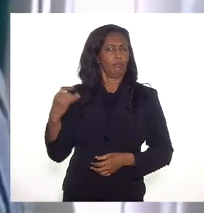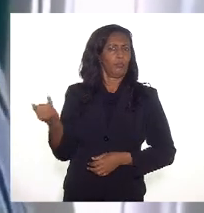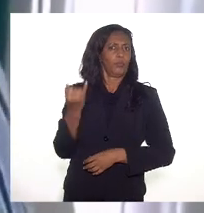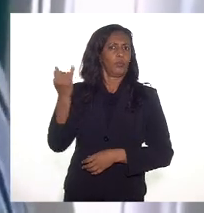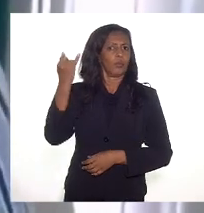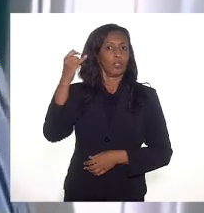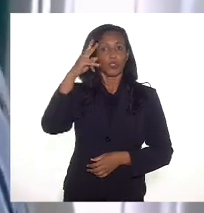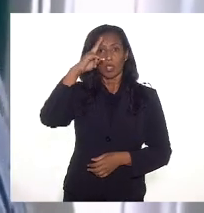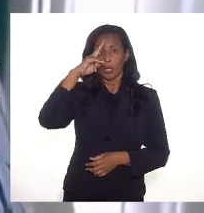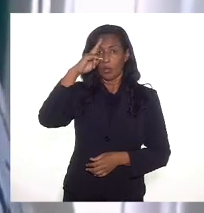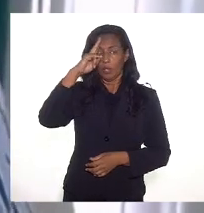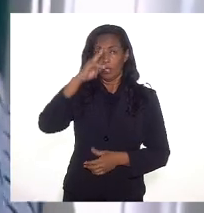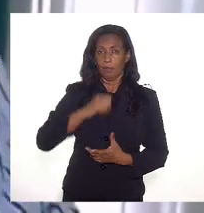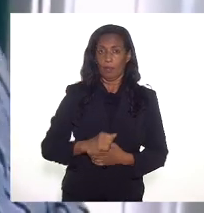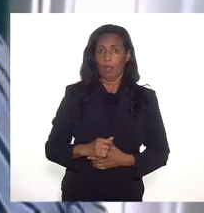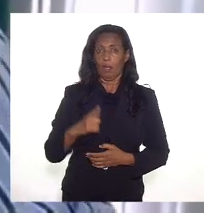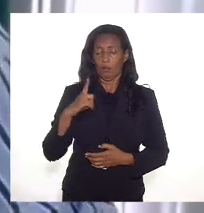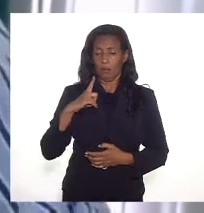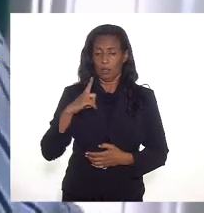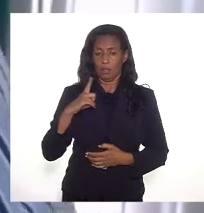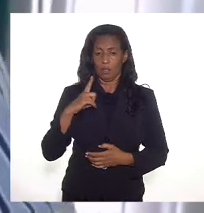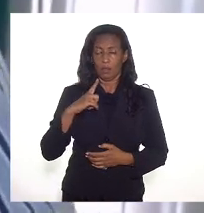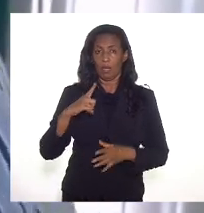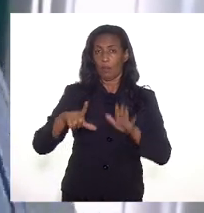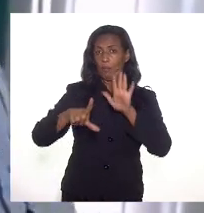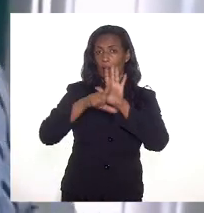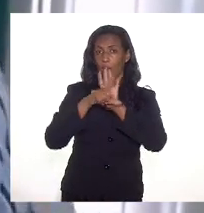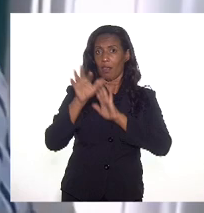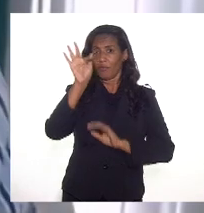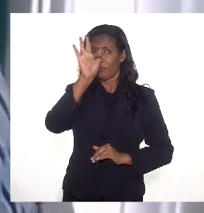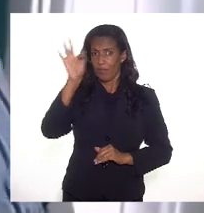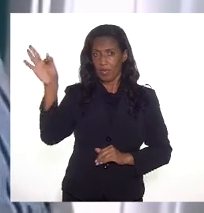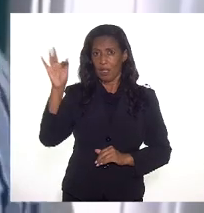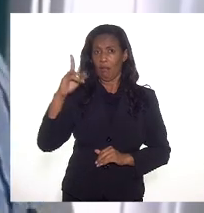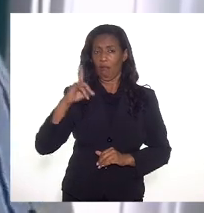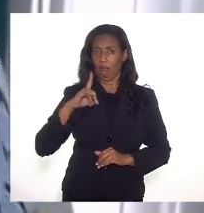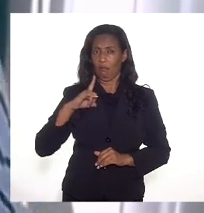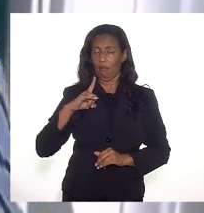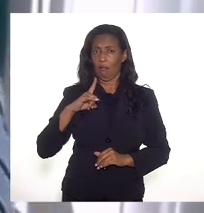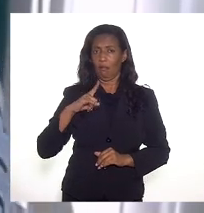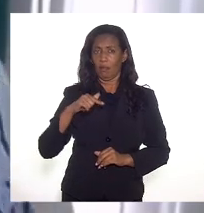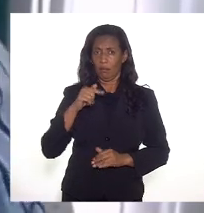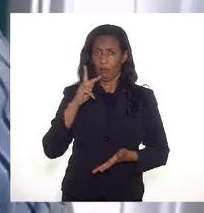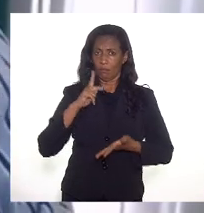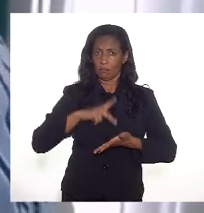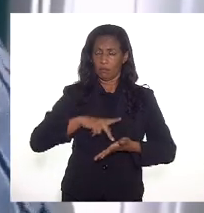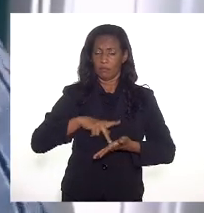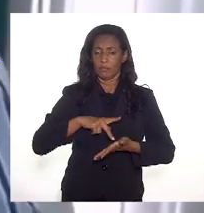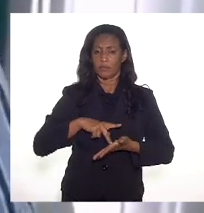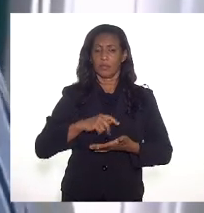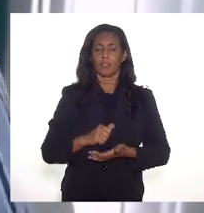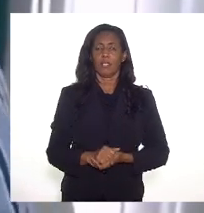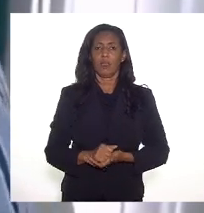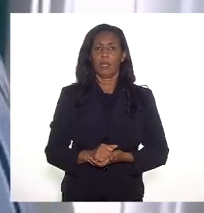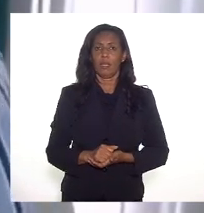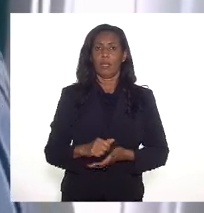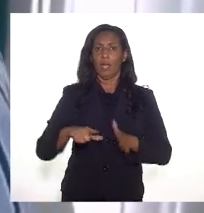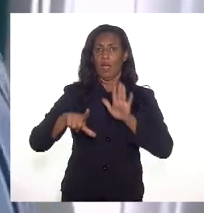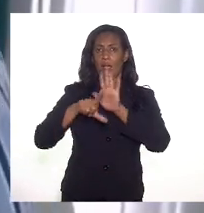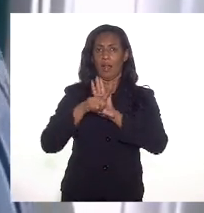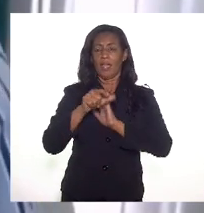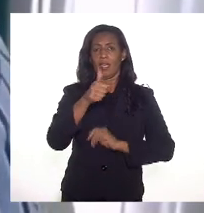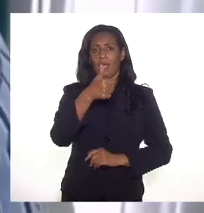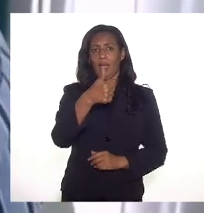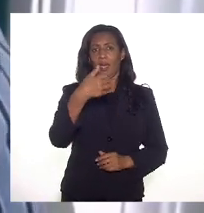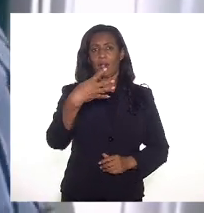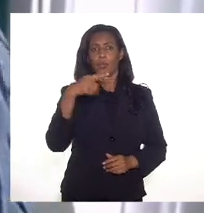Quero aqui lembrar que ele tem referência numa lei federal que está em vigor, professor deputado Jair Bittencourt, que é a Lei Federal